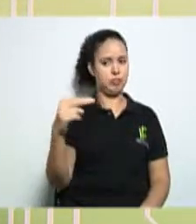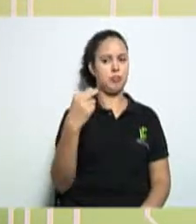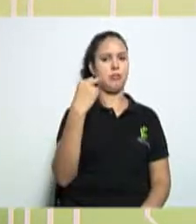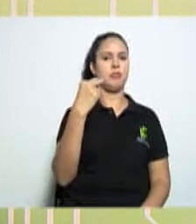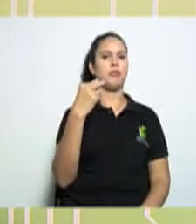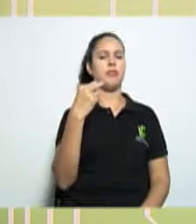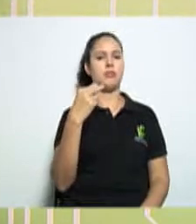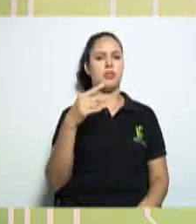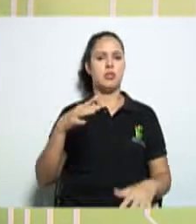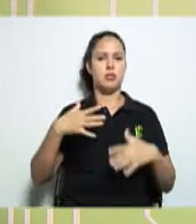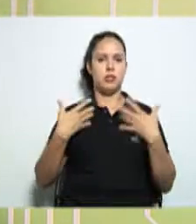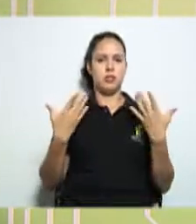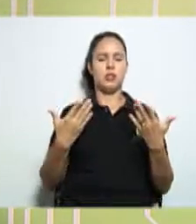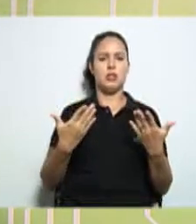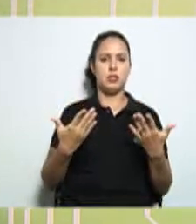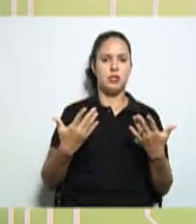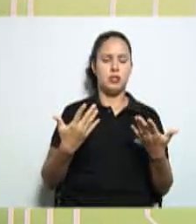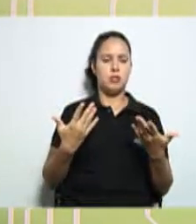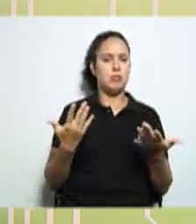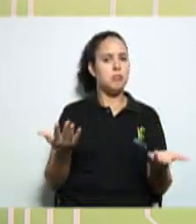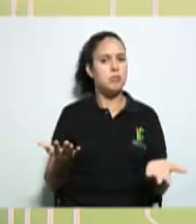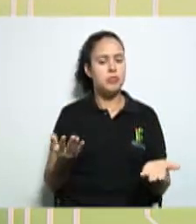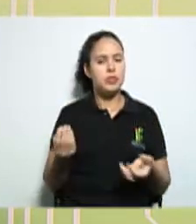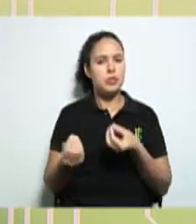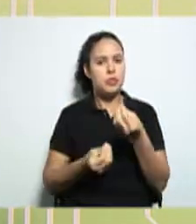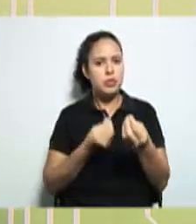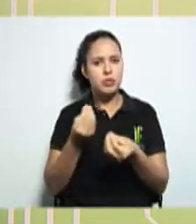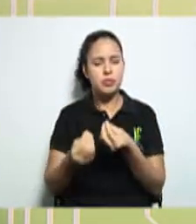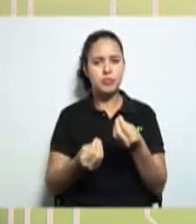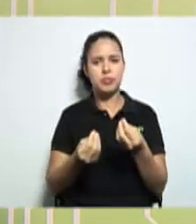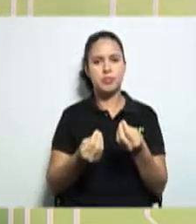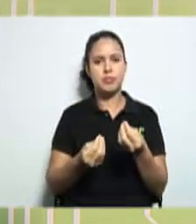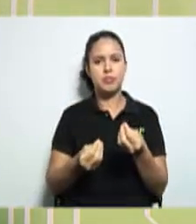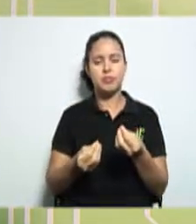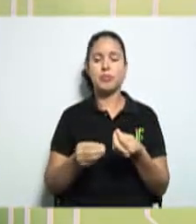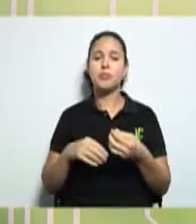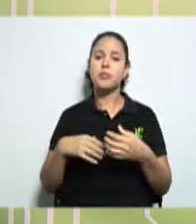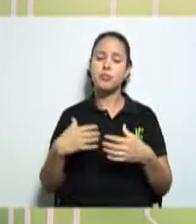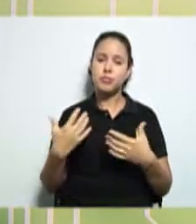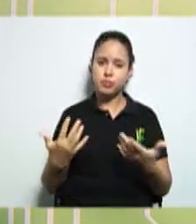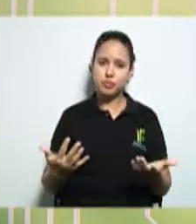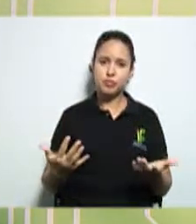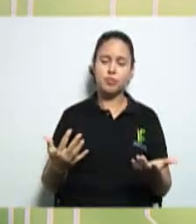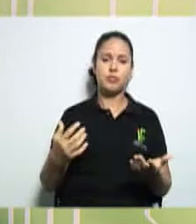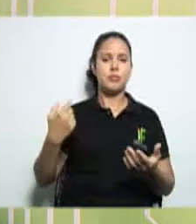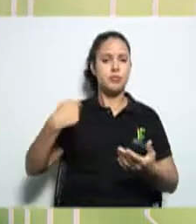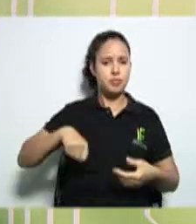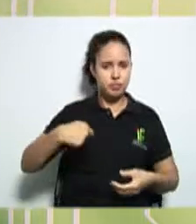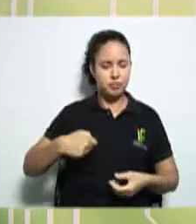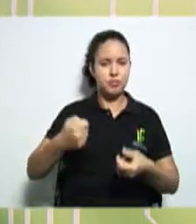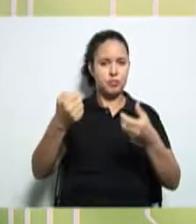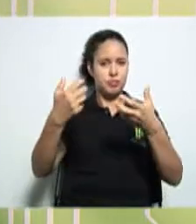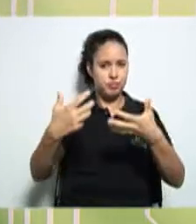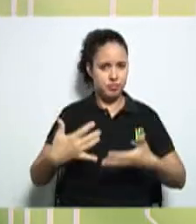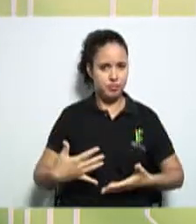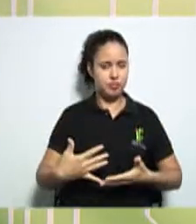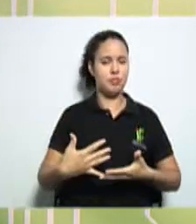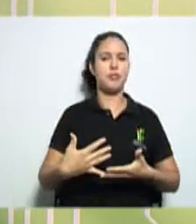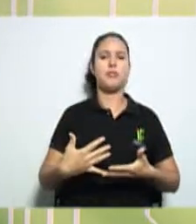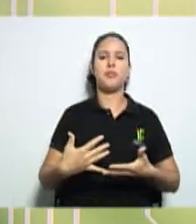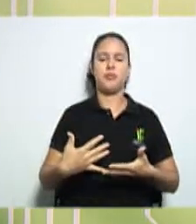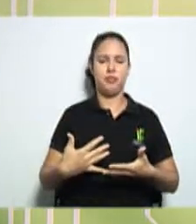um pouco meio assustada. Meu Deus, mas já fizeram essa pergunta. Às vezes, para a gente falar sobre a gente mesmo, dá um pouquinho de